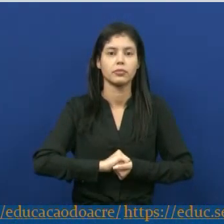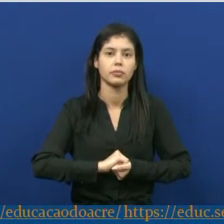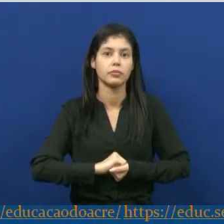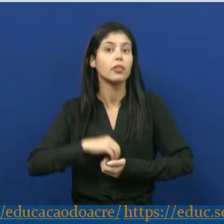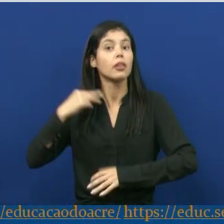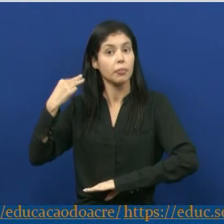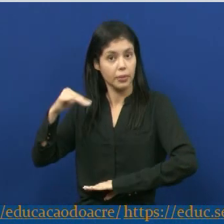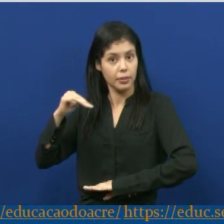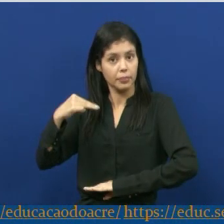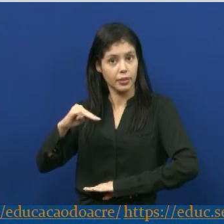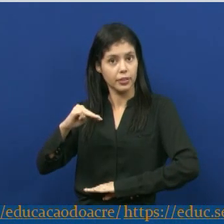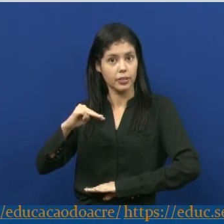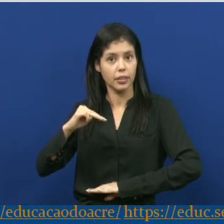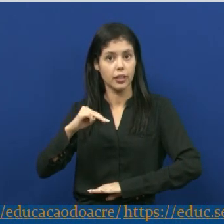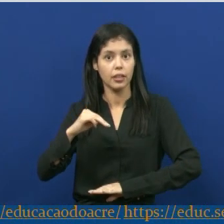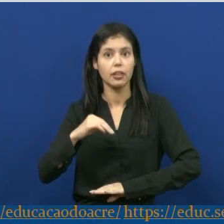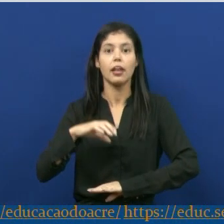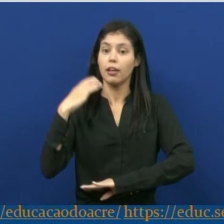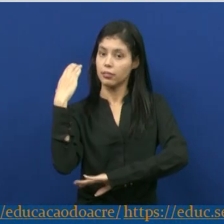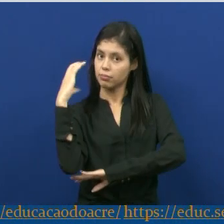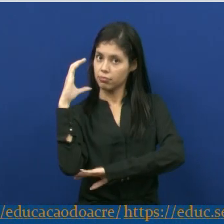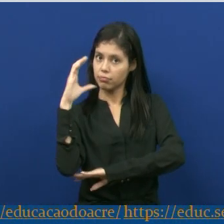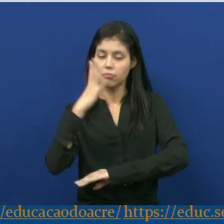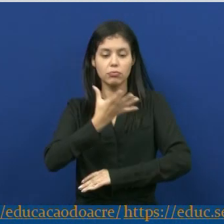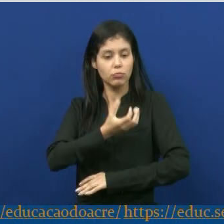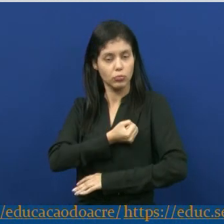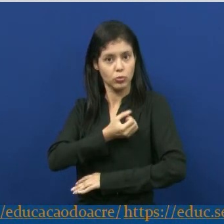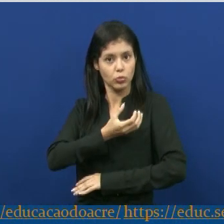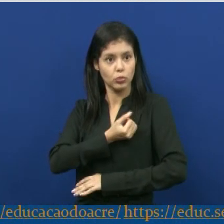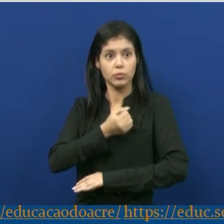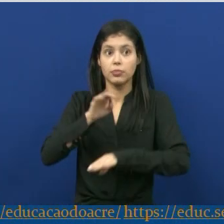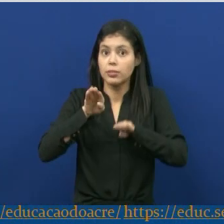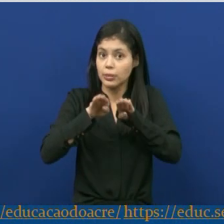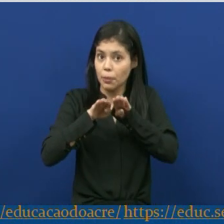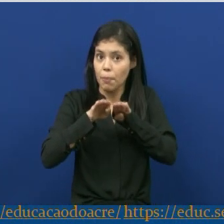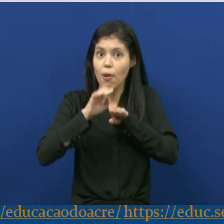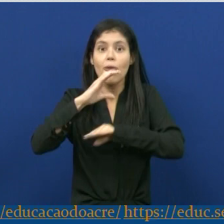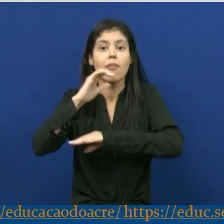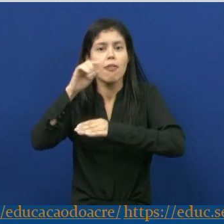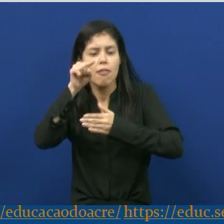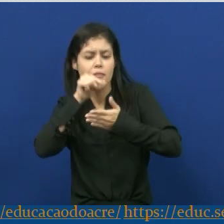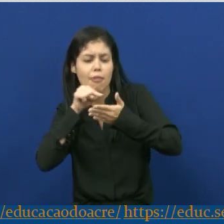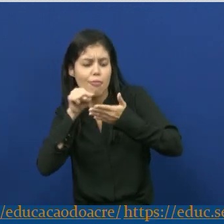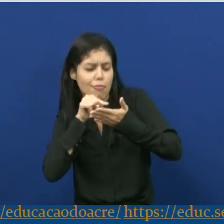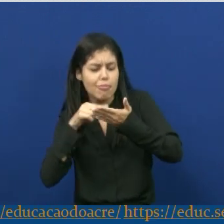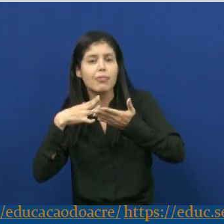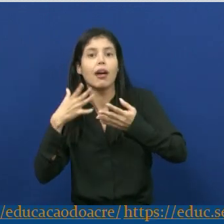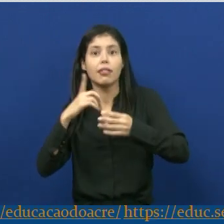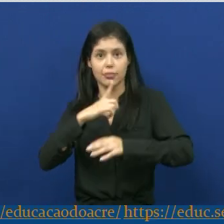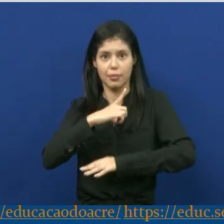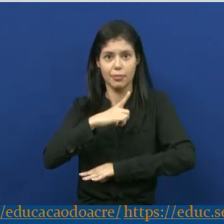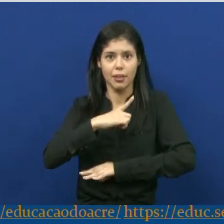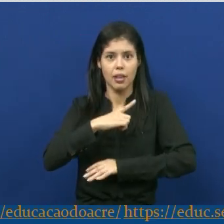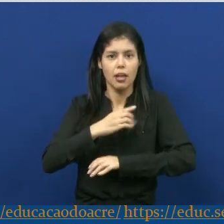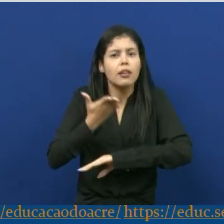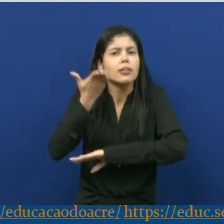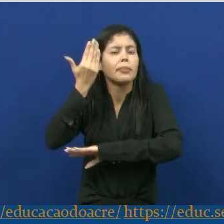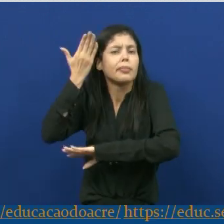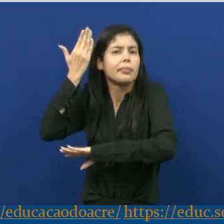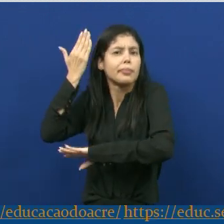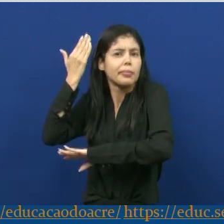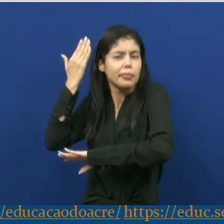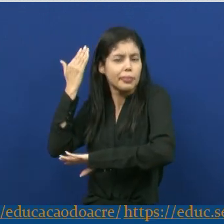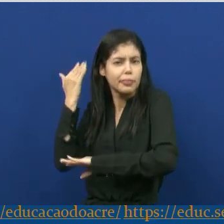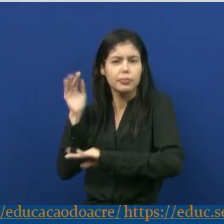e a matemática é a ciência dos números e dos cálculos desde a antiguidade o homem